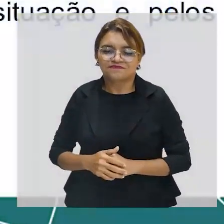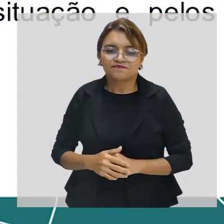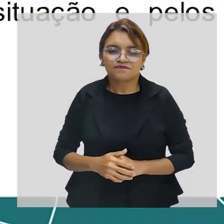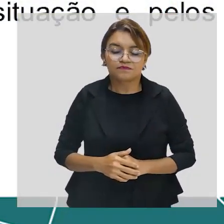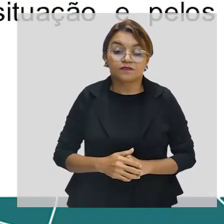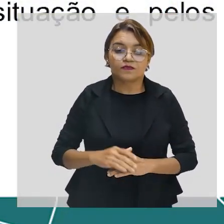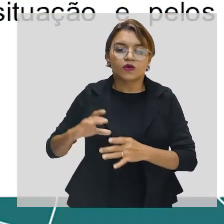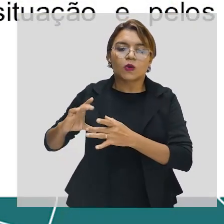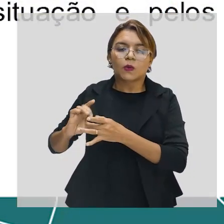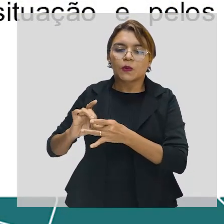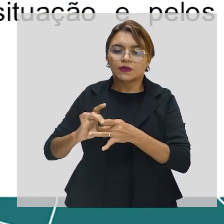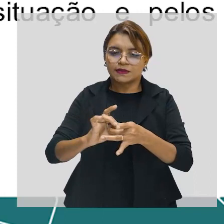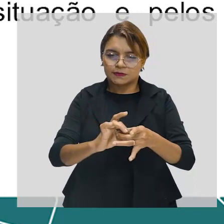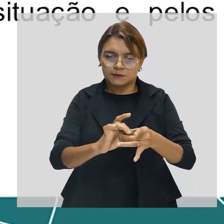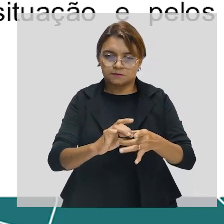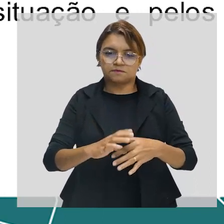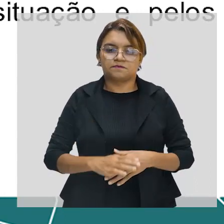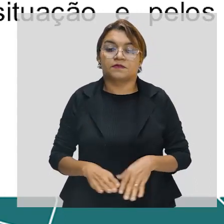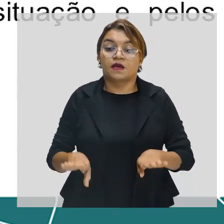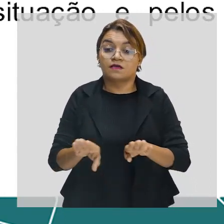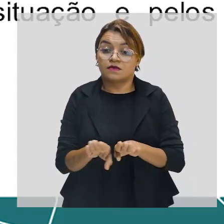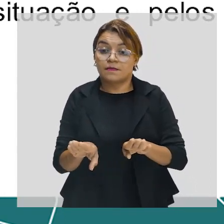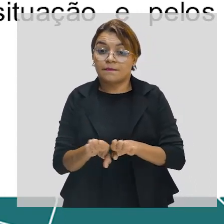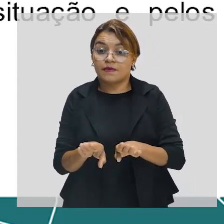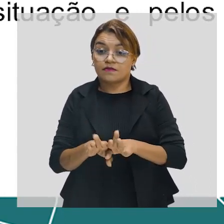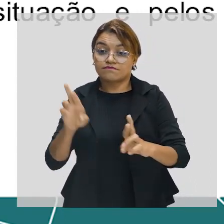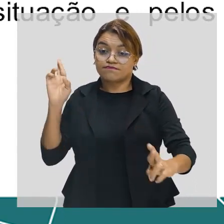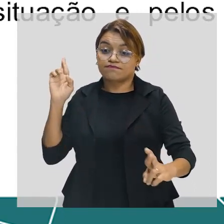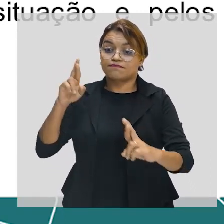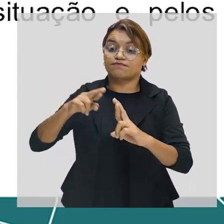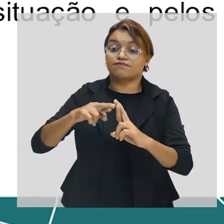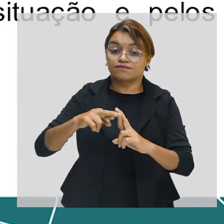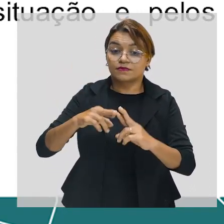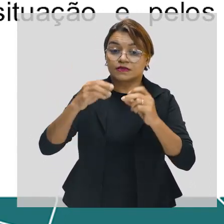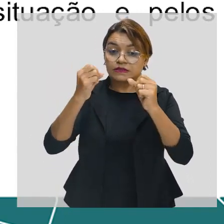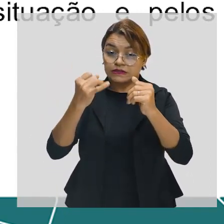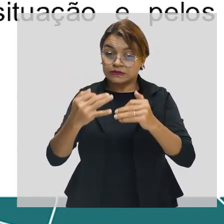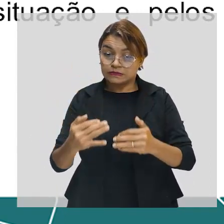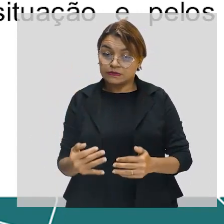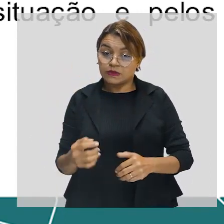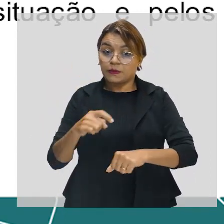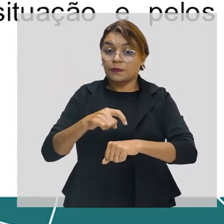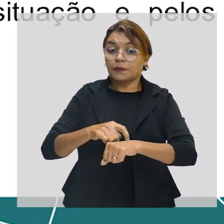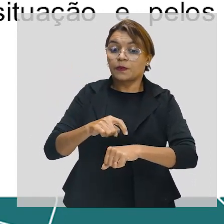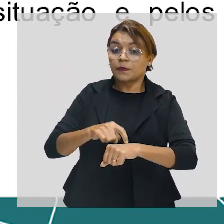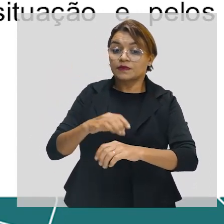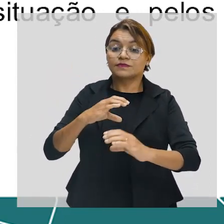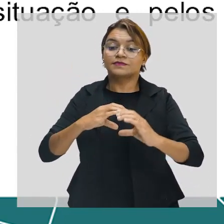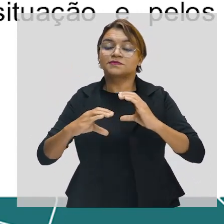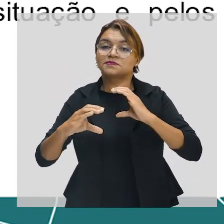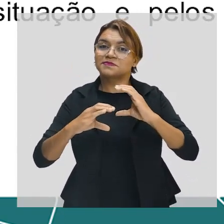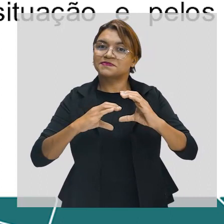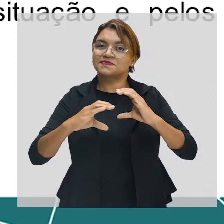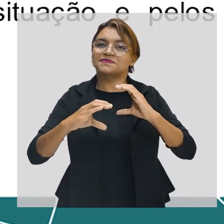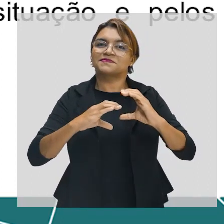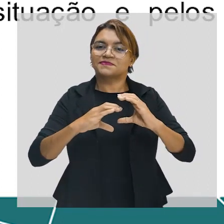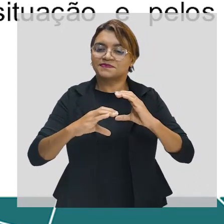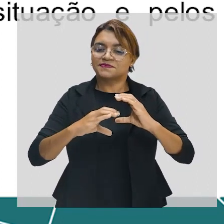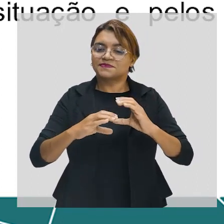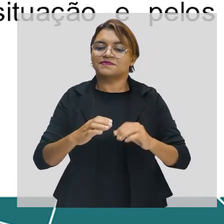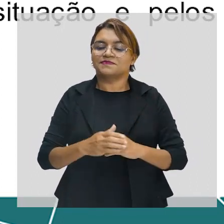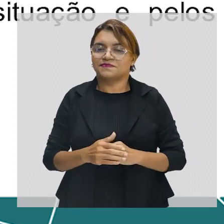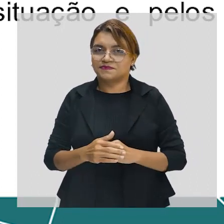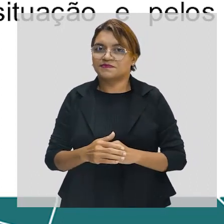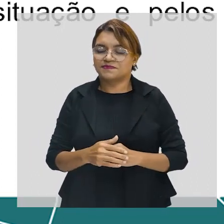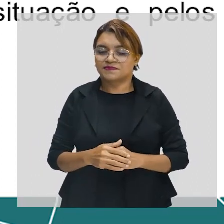O contexto, também chamado de referente, trata-se da situação comunicativa em que